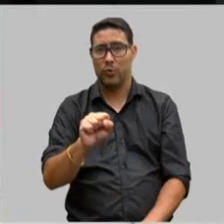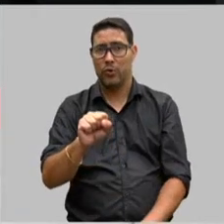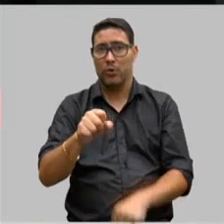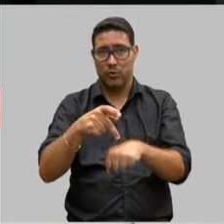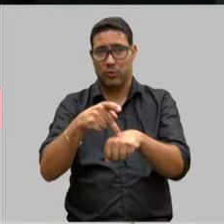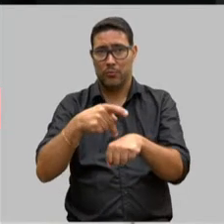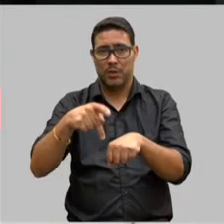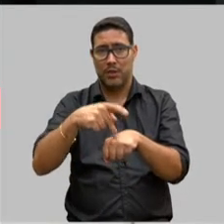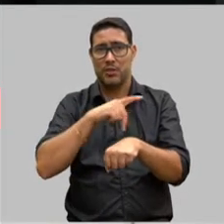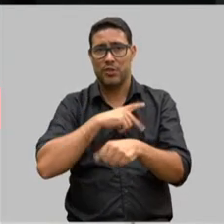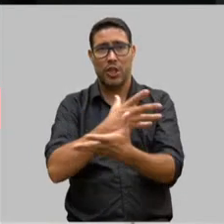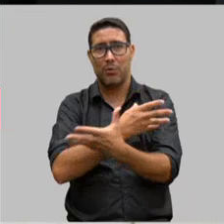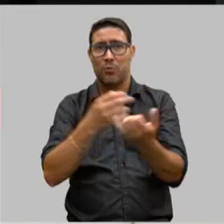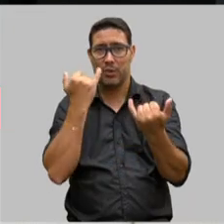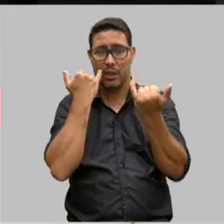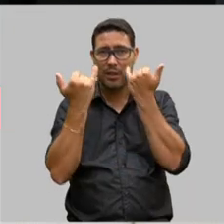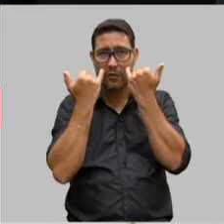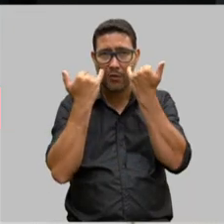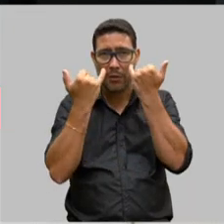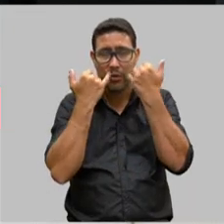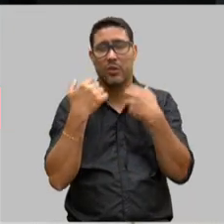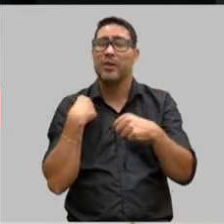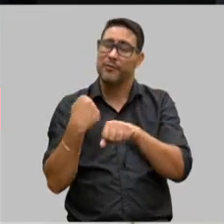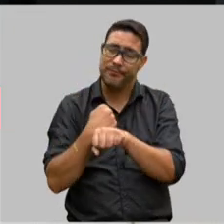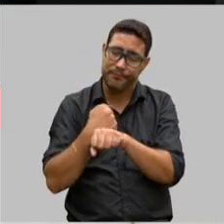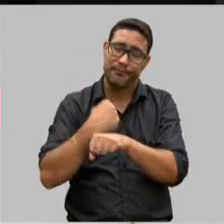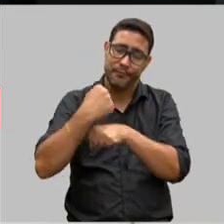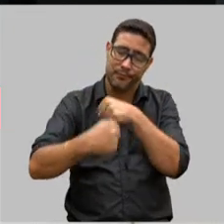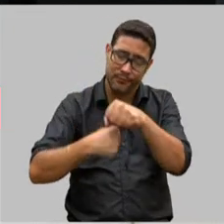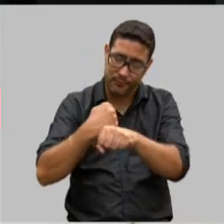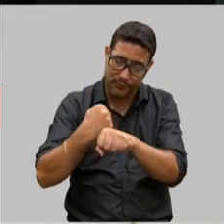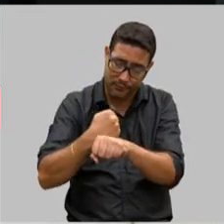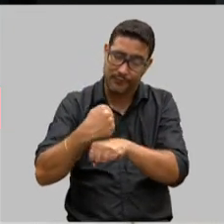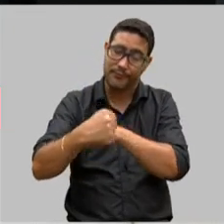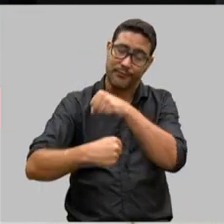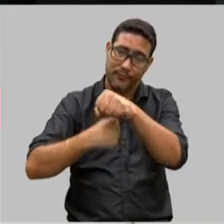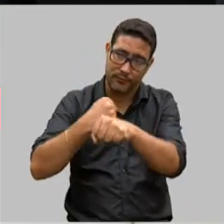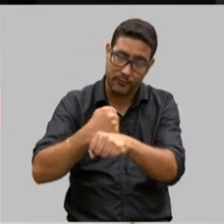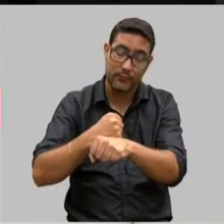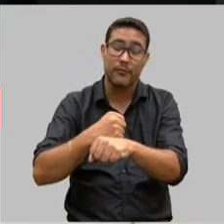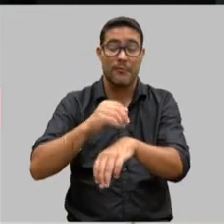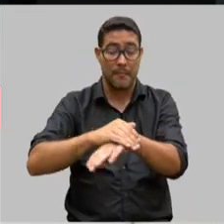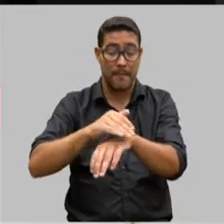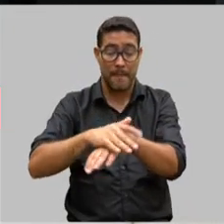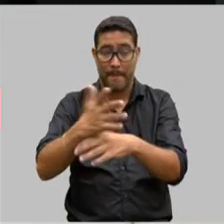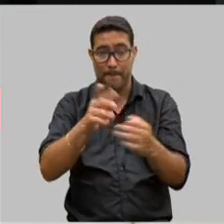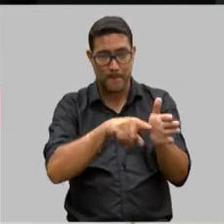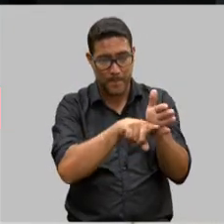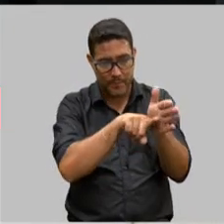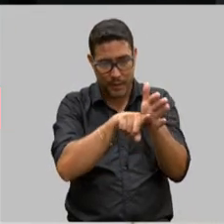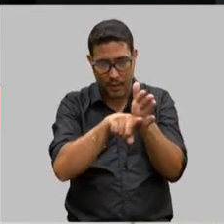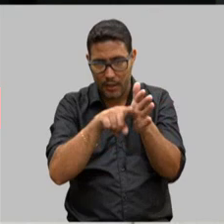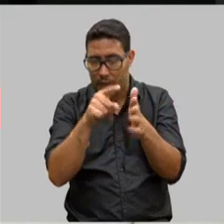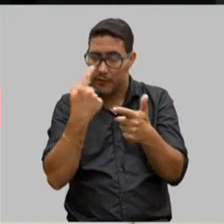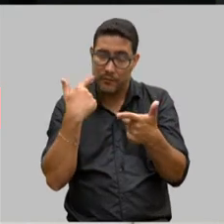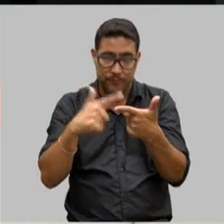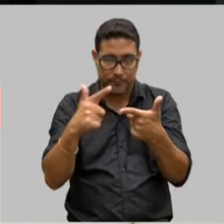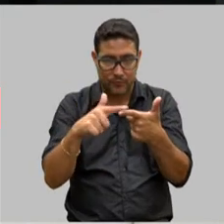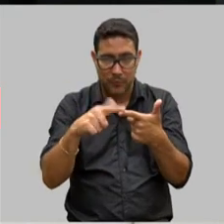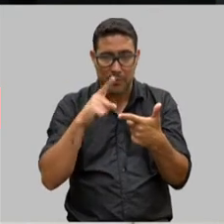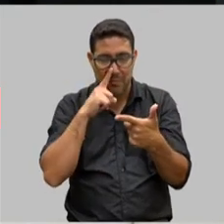relatos. E, ano após ano, se vocês fizerem levantamento dos eventos extremos, estes